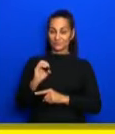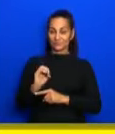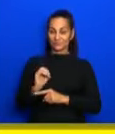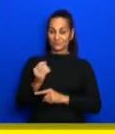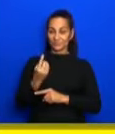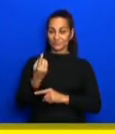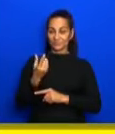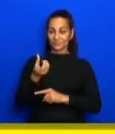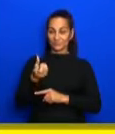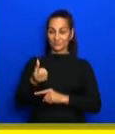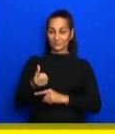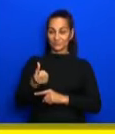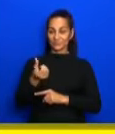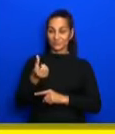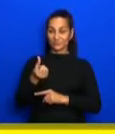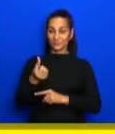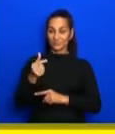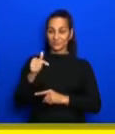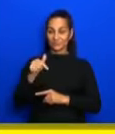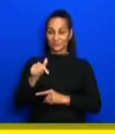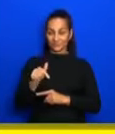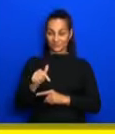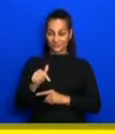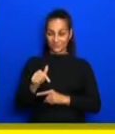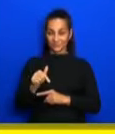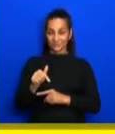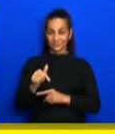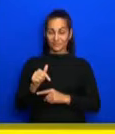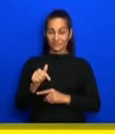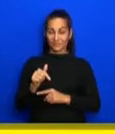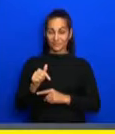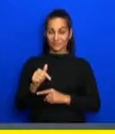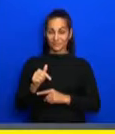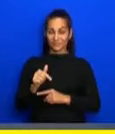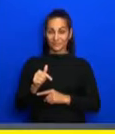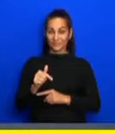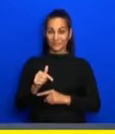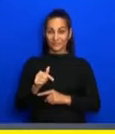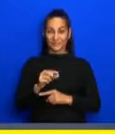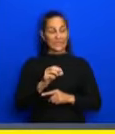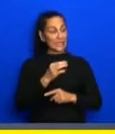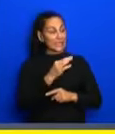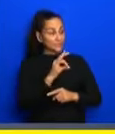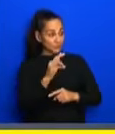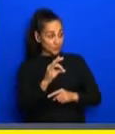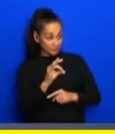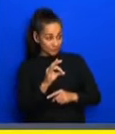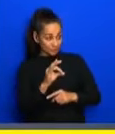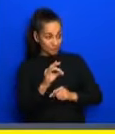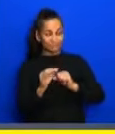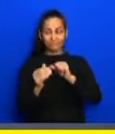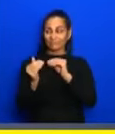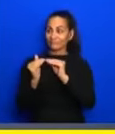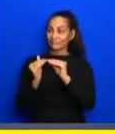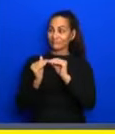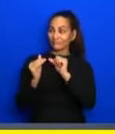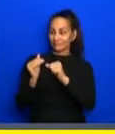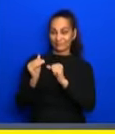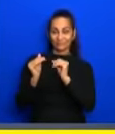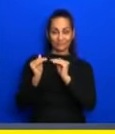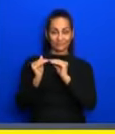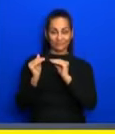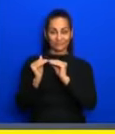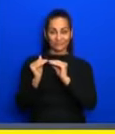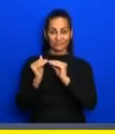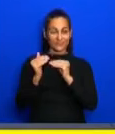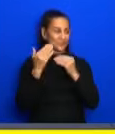43, 40, 16 e 67. Confirmam, auditoras? Sim, confirmo.